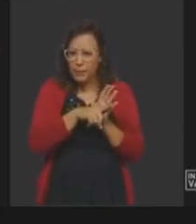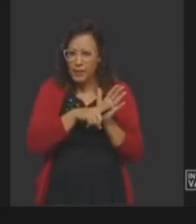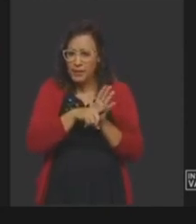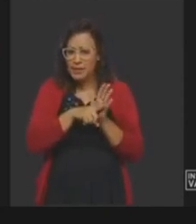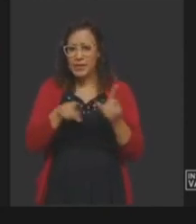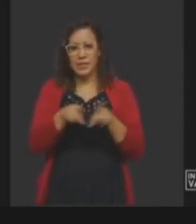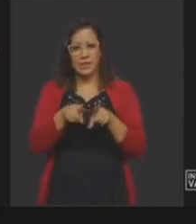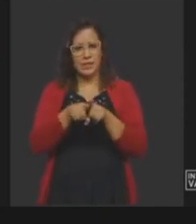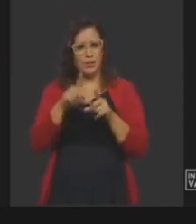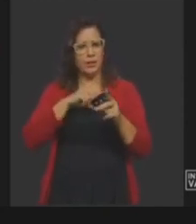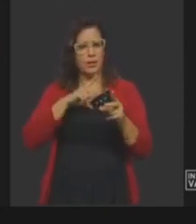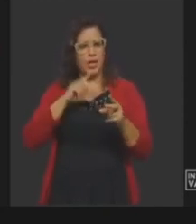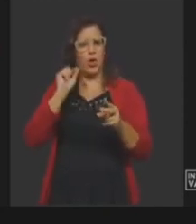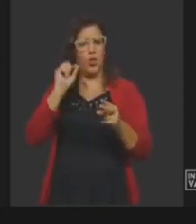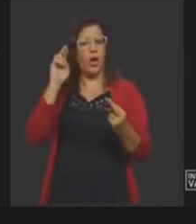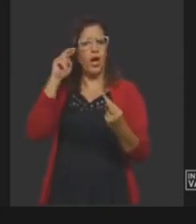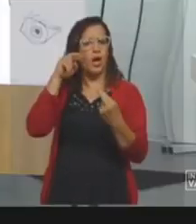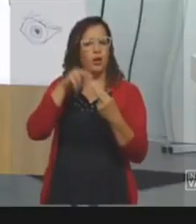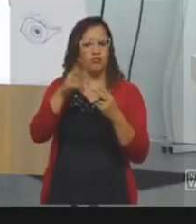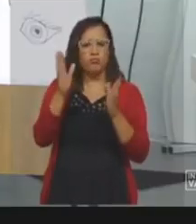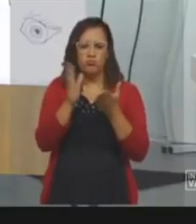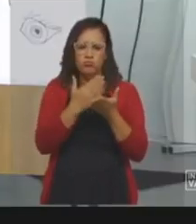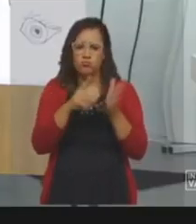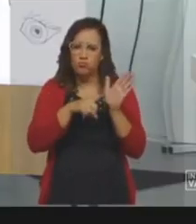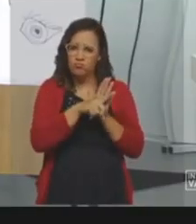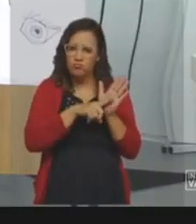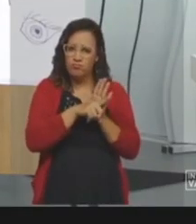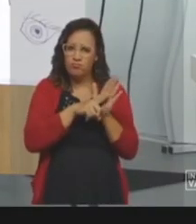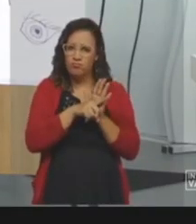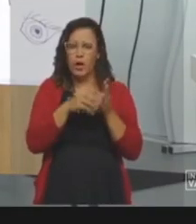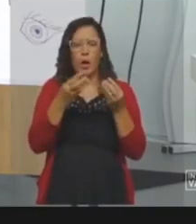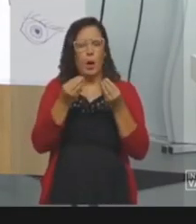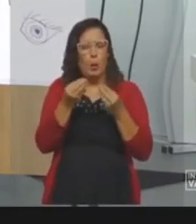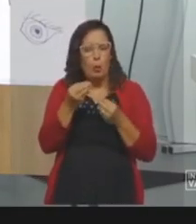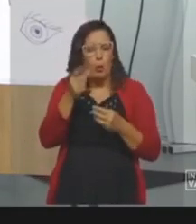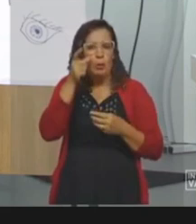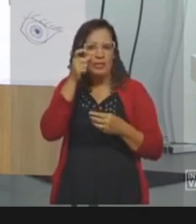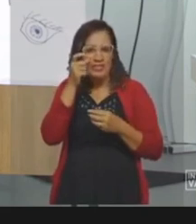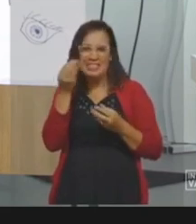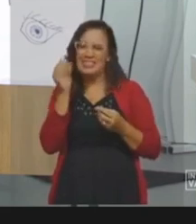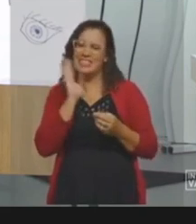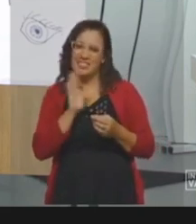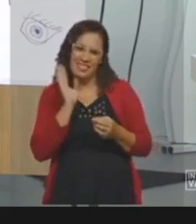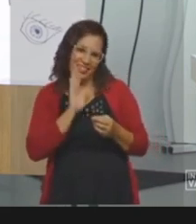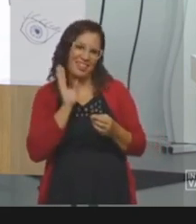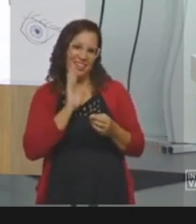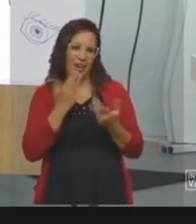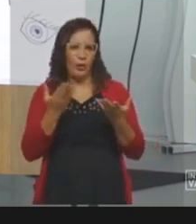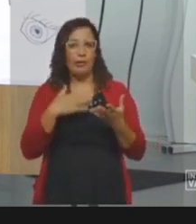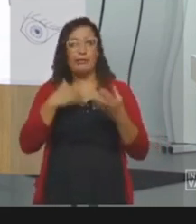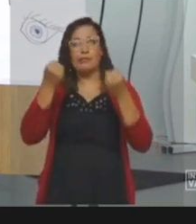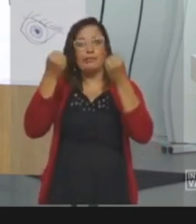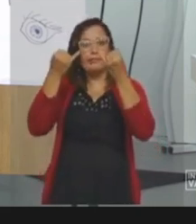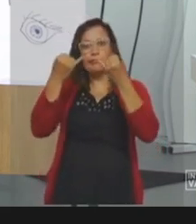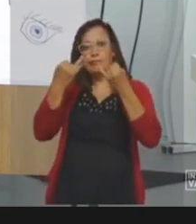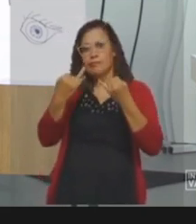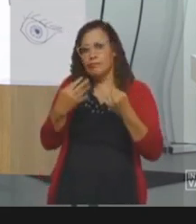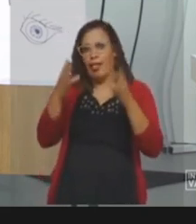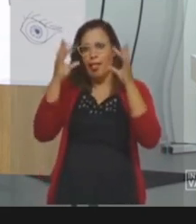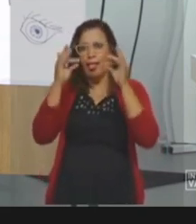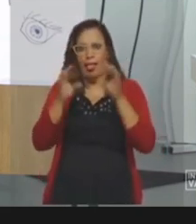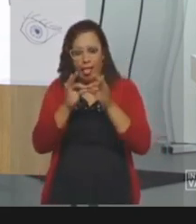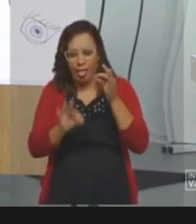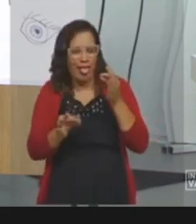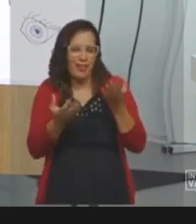algumas referências bibliográficas sobre esse assunto. É um assunto muito, muito interessante. Infelizmente não dá para eu falar com mais detalhes. Aqui